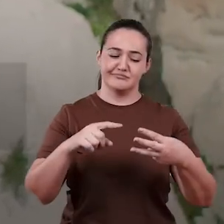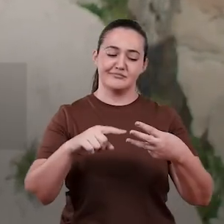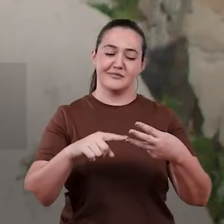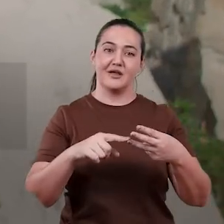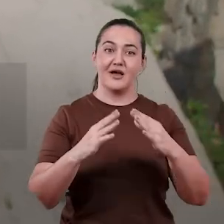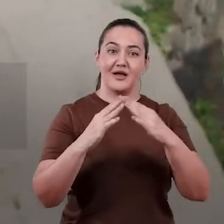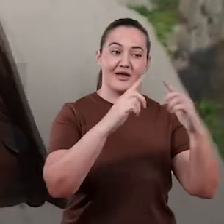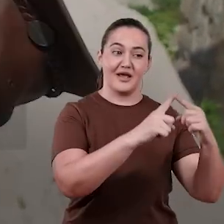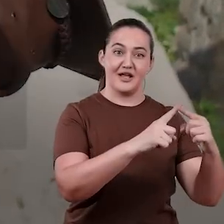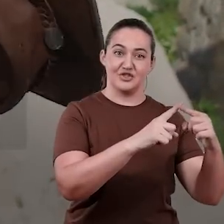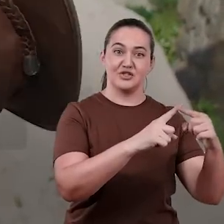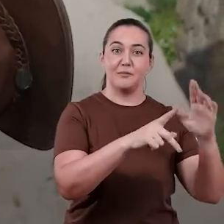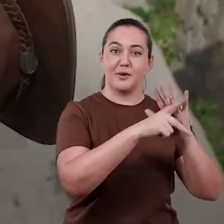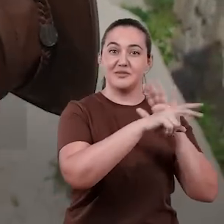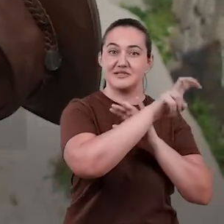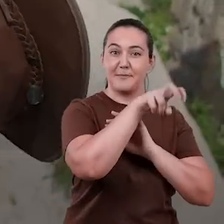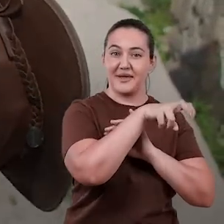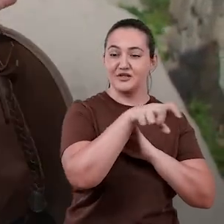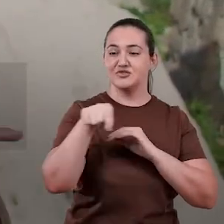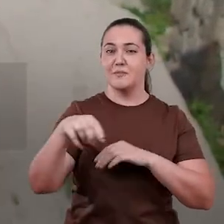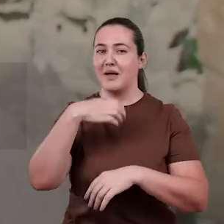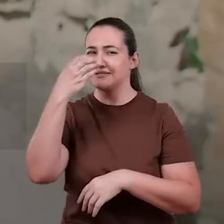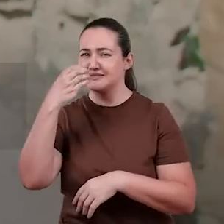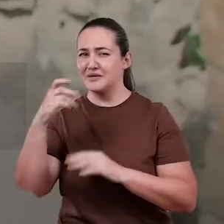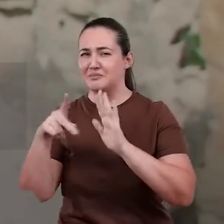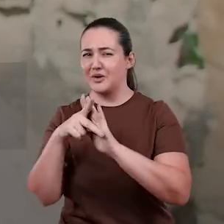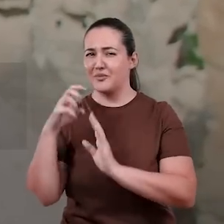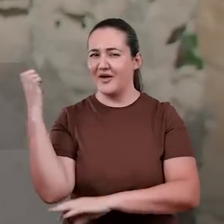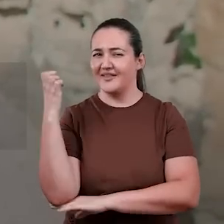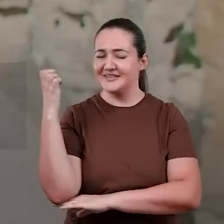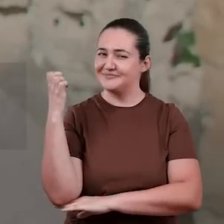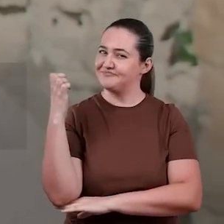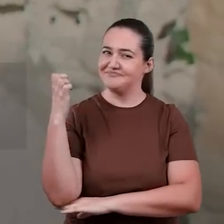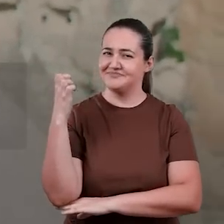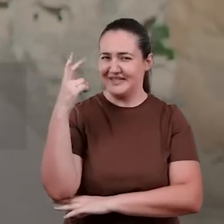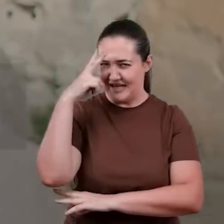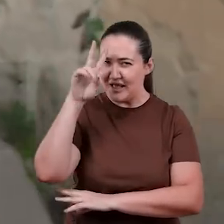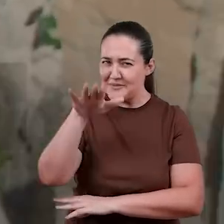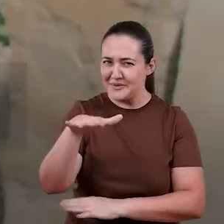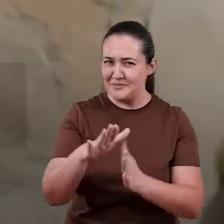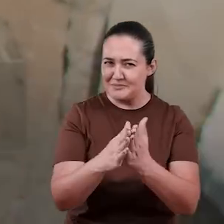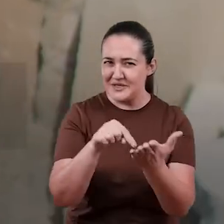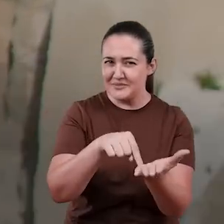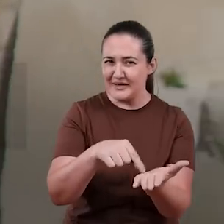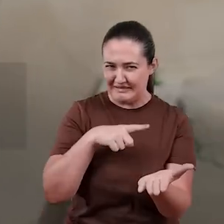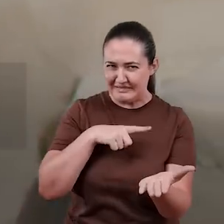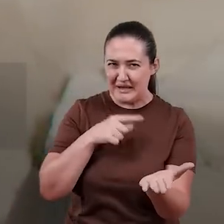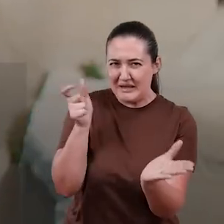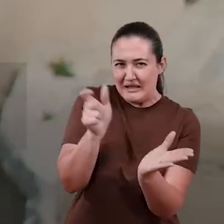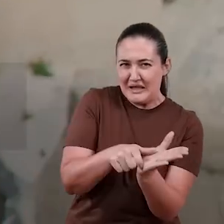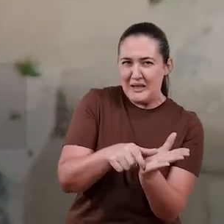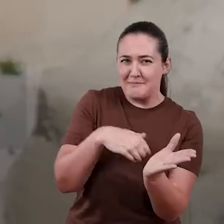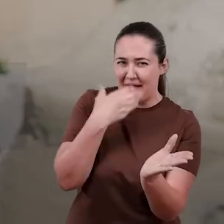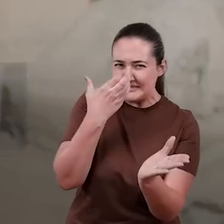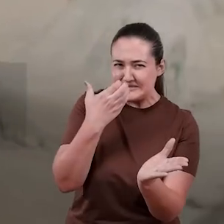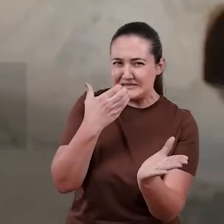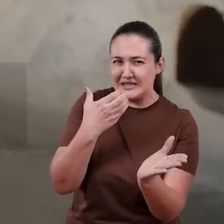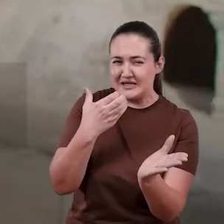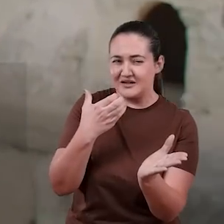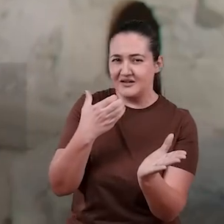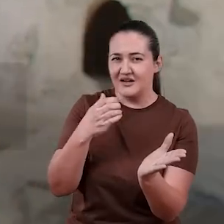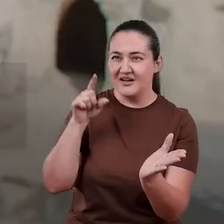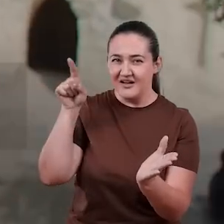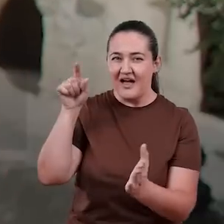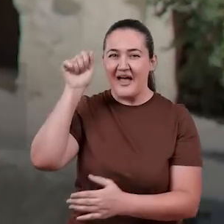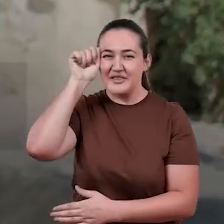tem a serpente e a macieira do fruto proibido. Lembrando que, na Bíblia, em lugar nenhum é dito que o fruto proibido seria uma